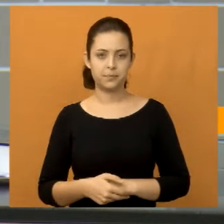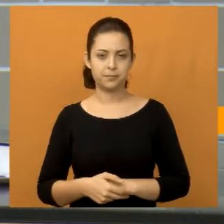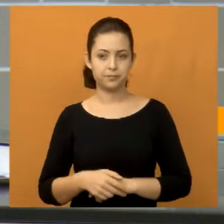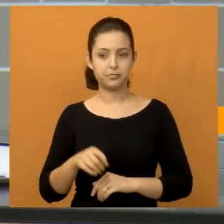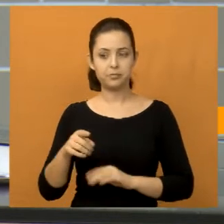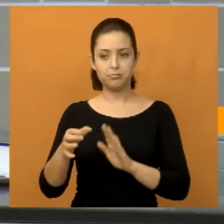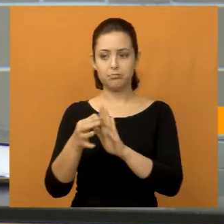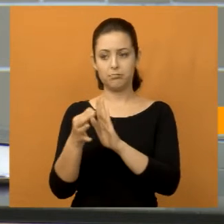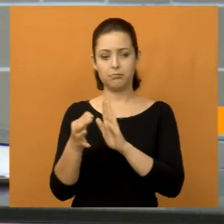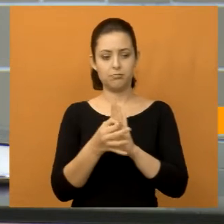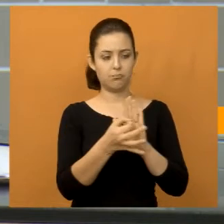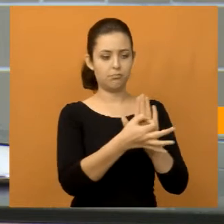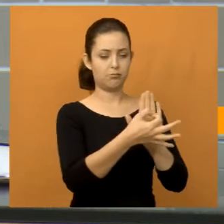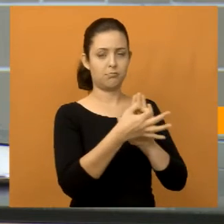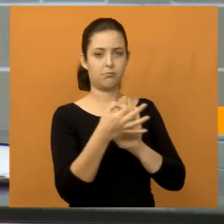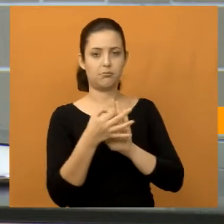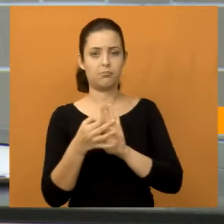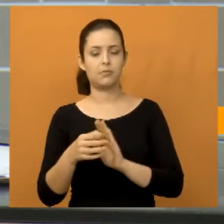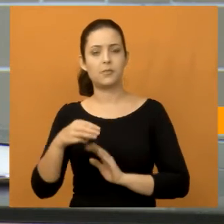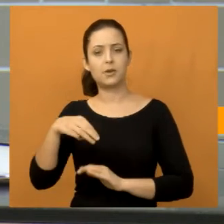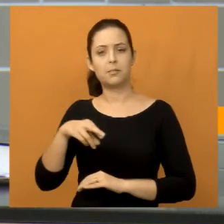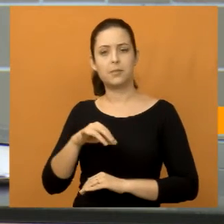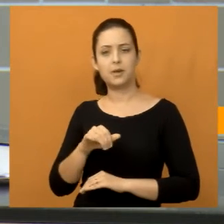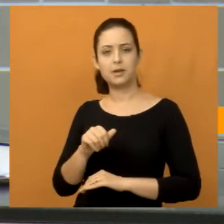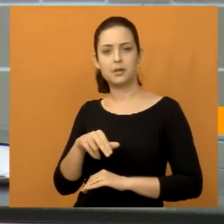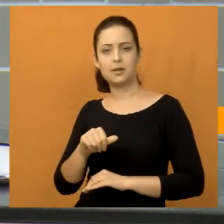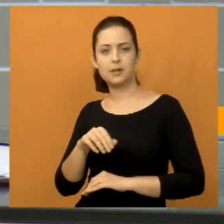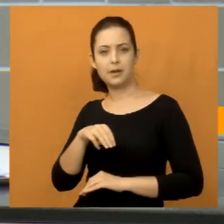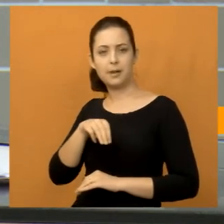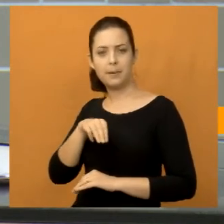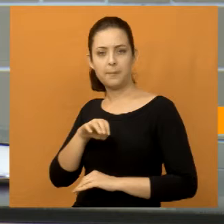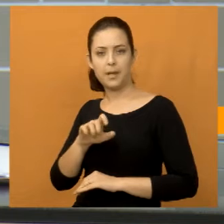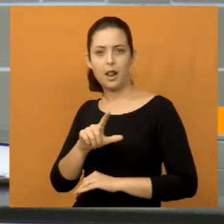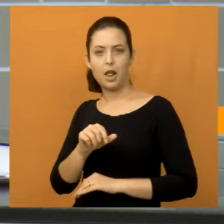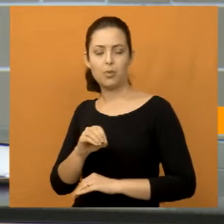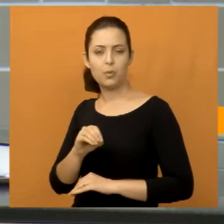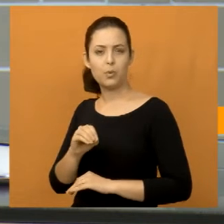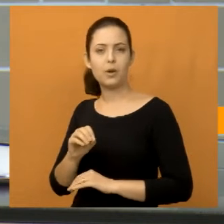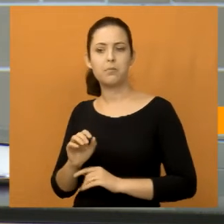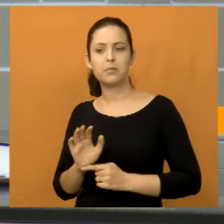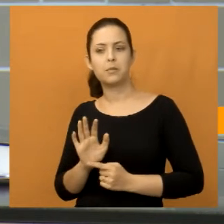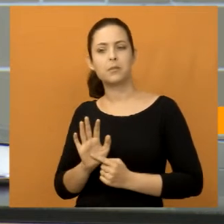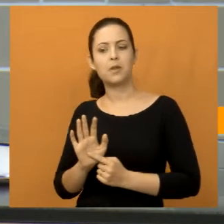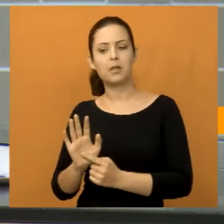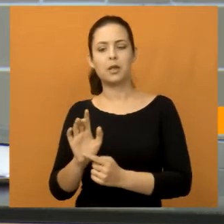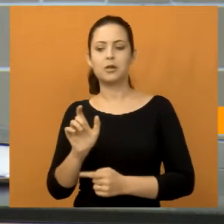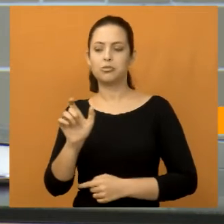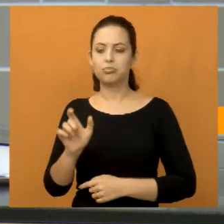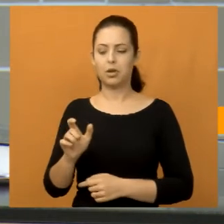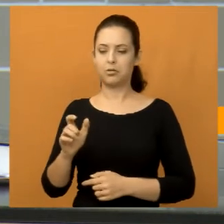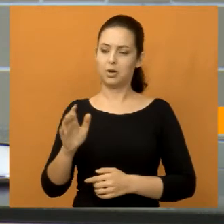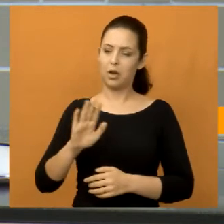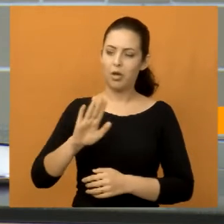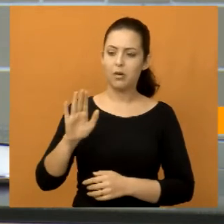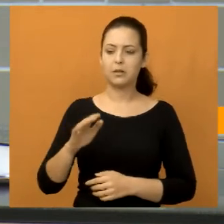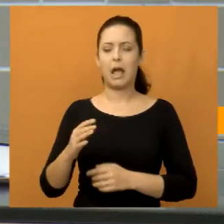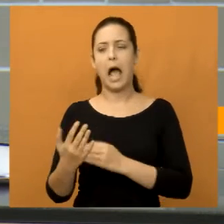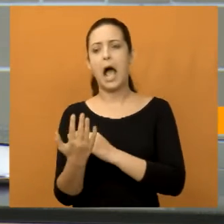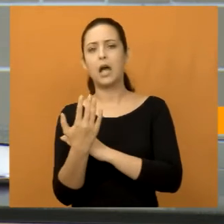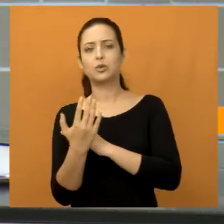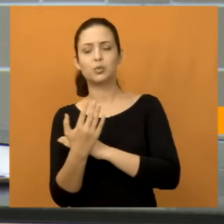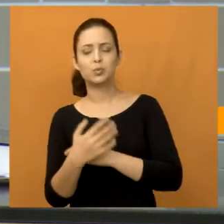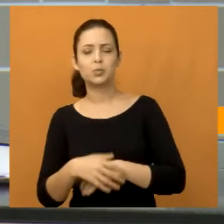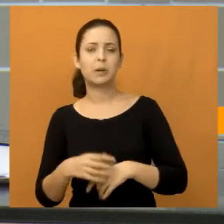Segundo os depoimentos, a senhora Mariana Melo se apresentava como uma pessoa que estava precisando de